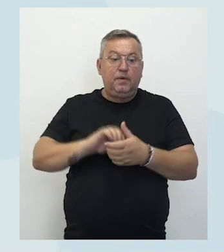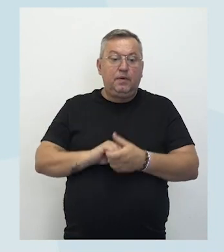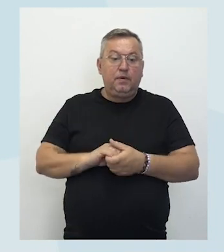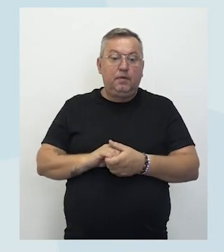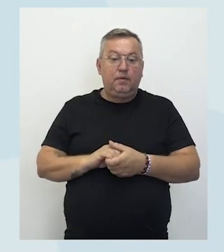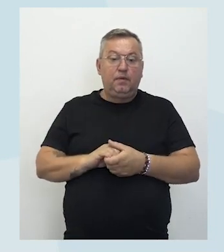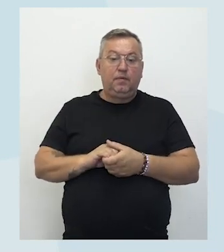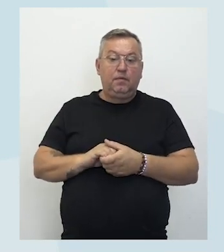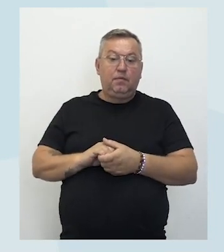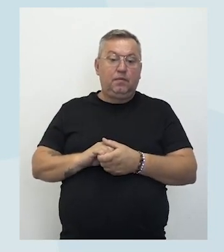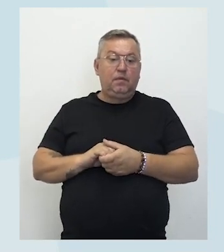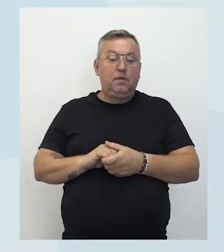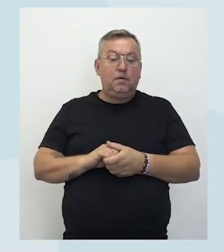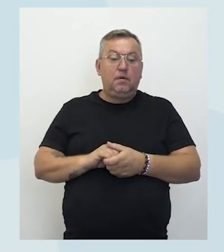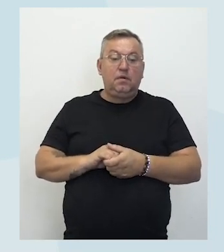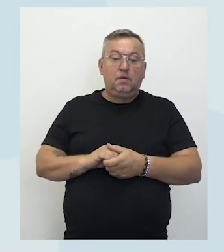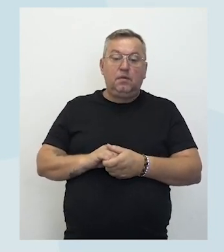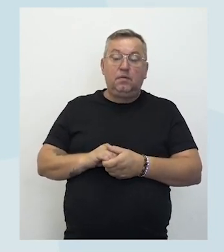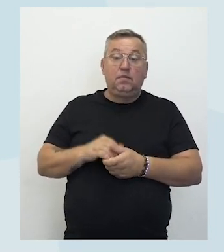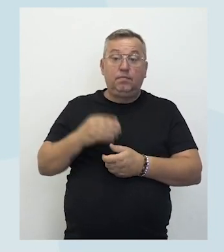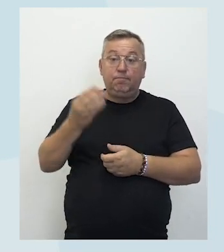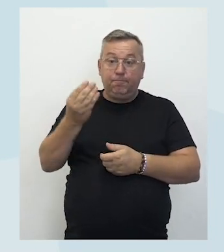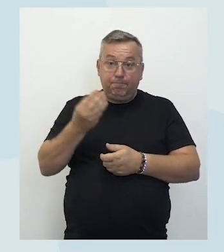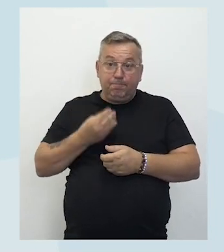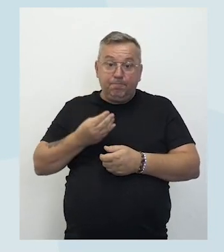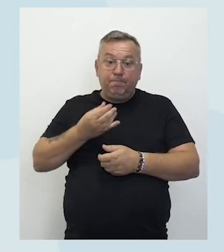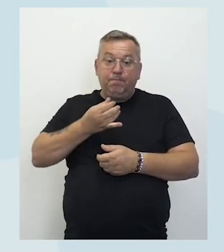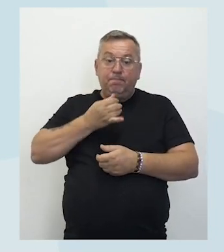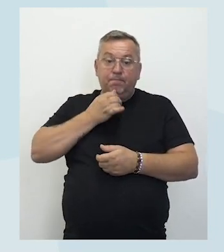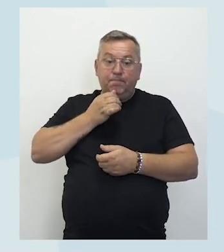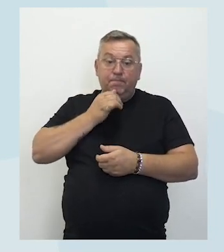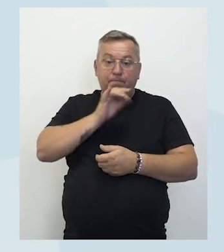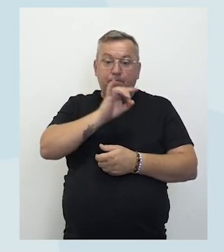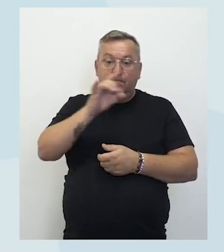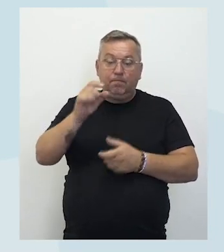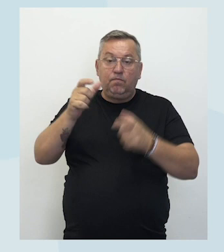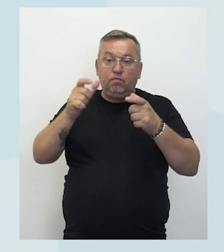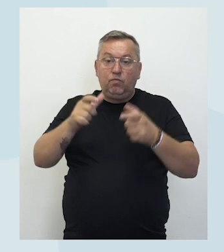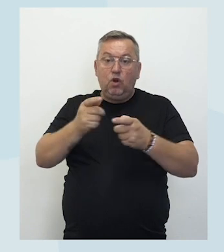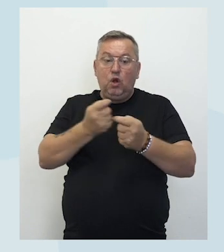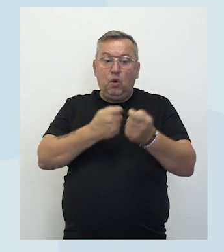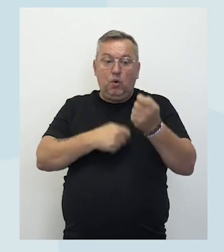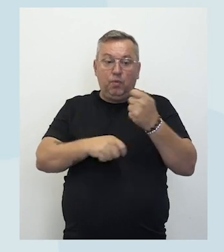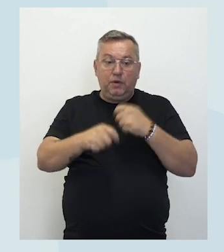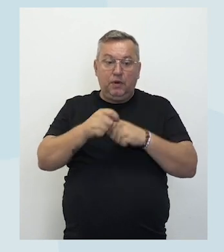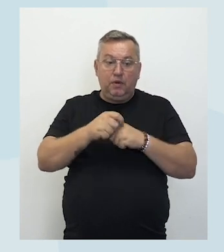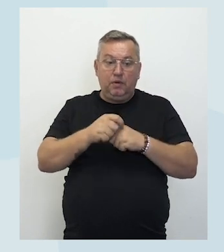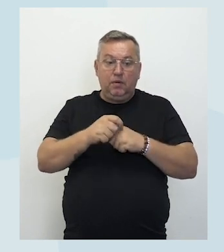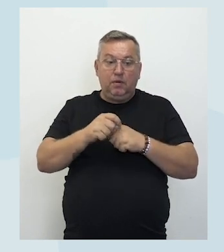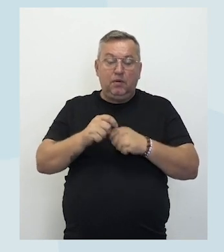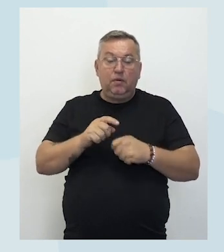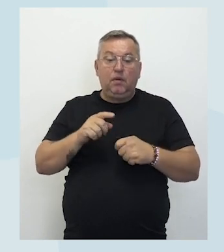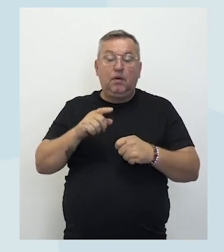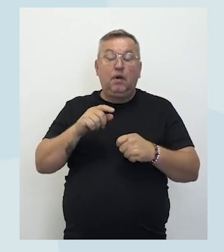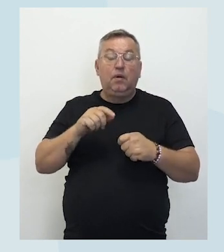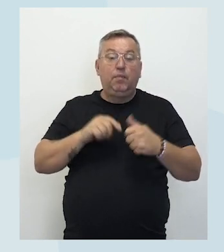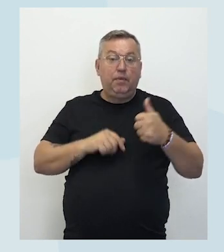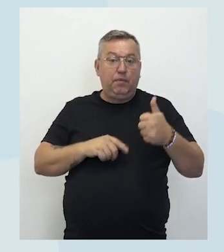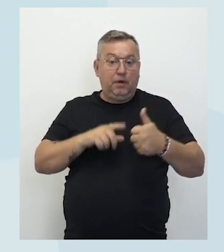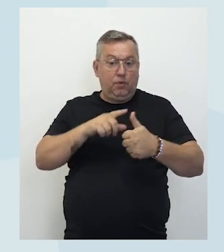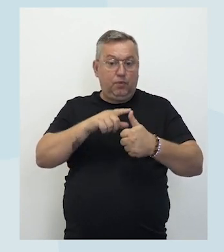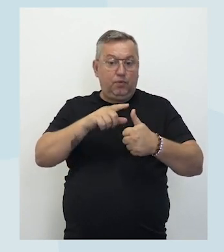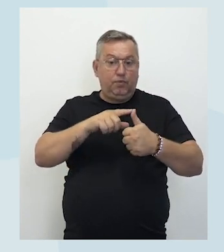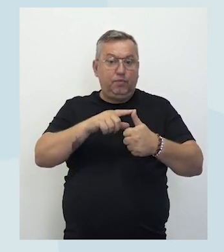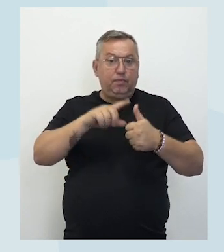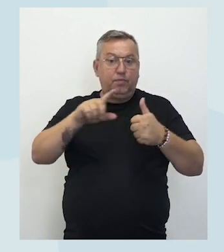né, sondagem. Dê um exemplo para cada setor da economia. Letra A,